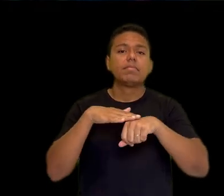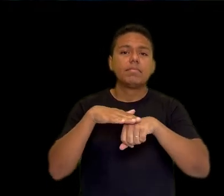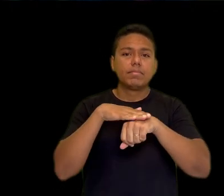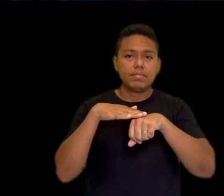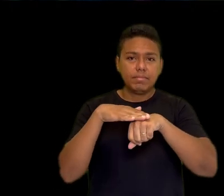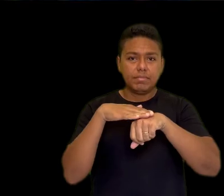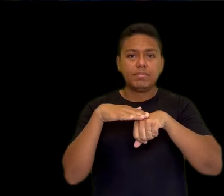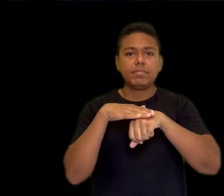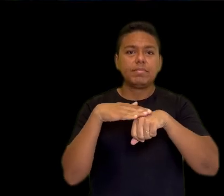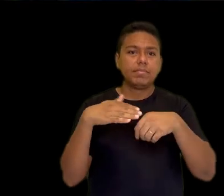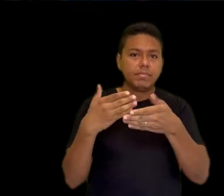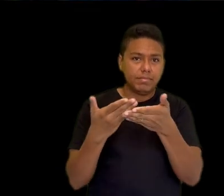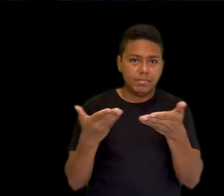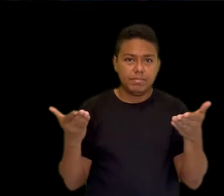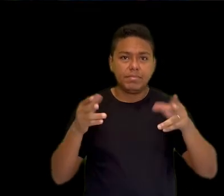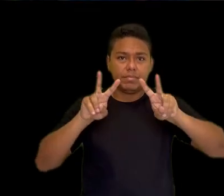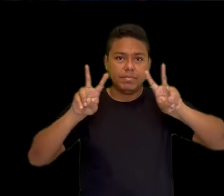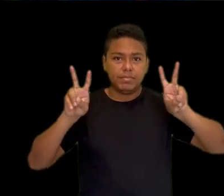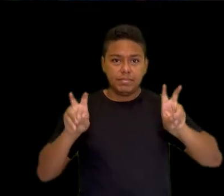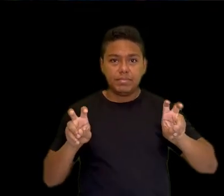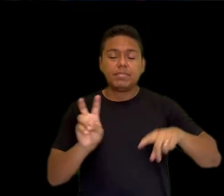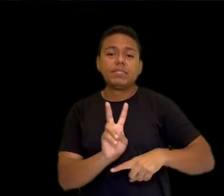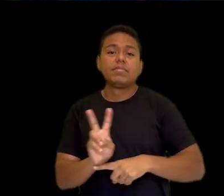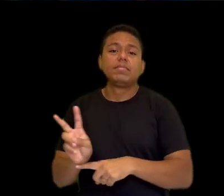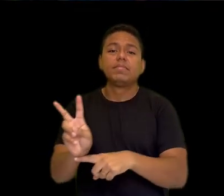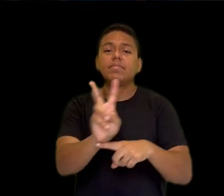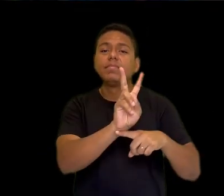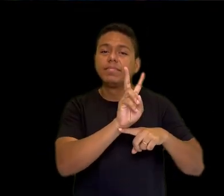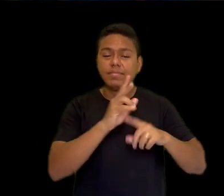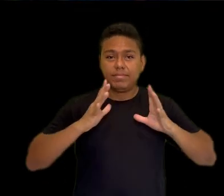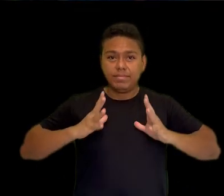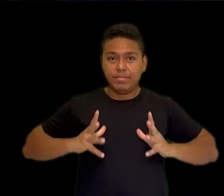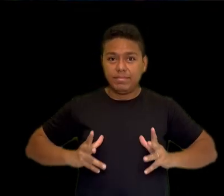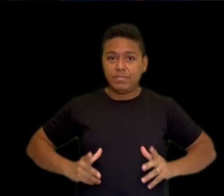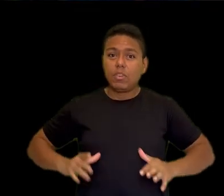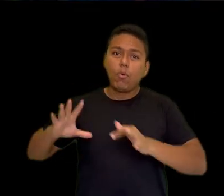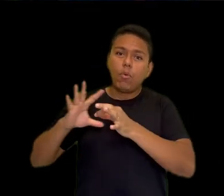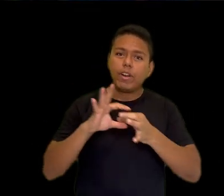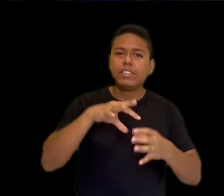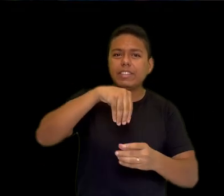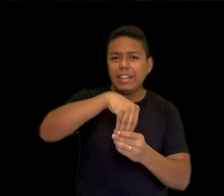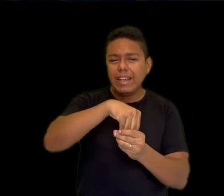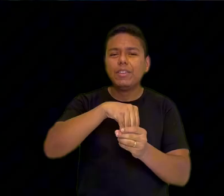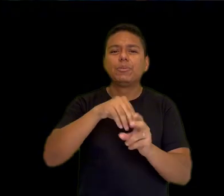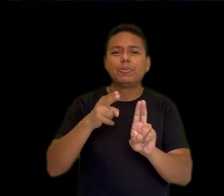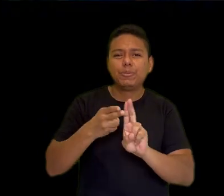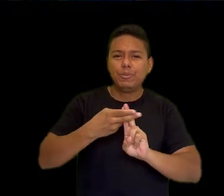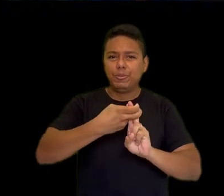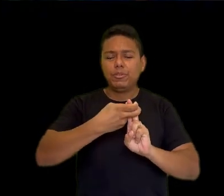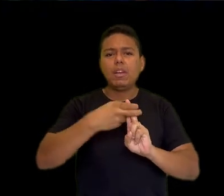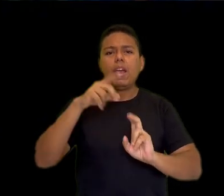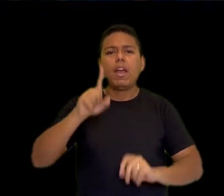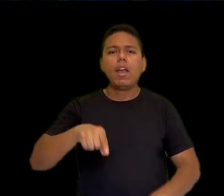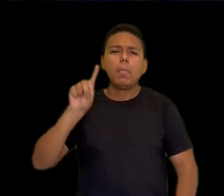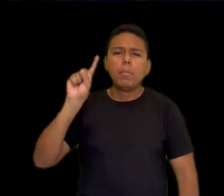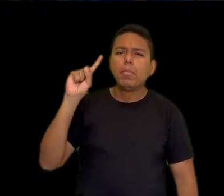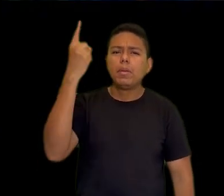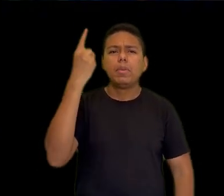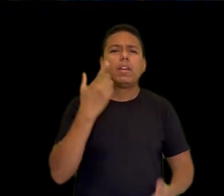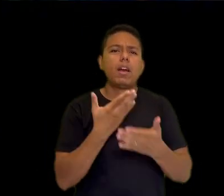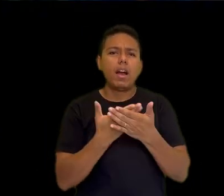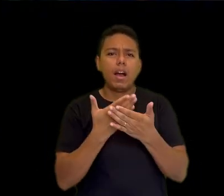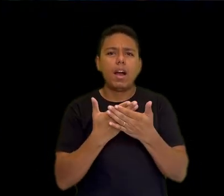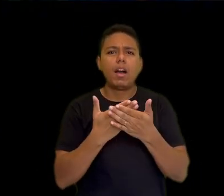com vocês sobre a vigilância sanitária no contexto do Sistema Único de Saúde, que é a primeira aula